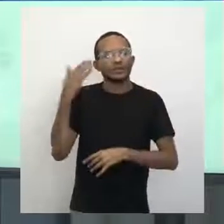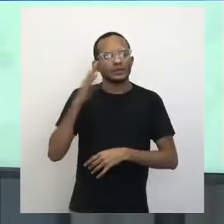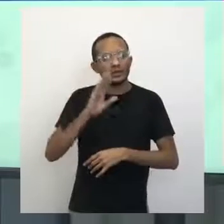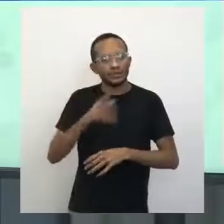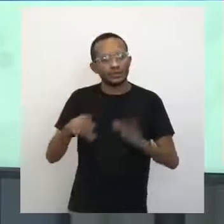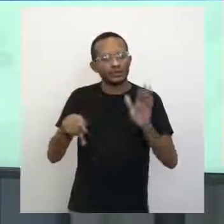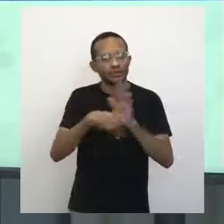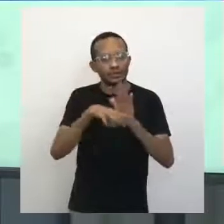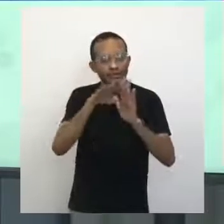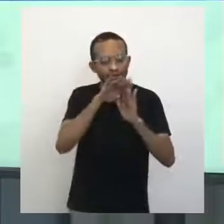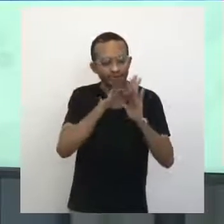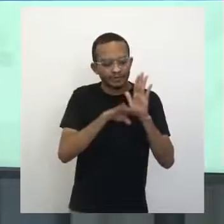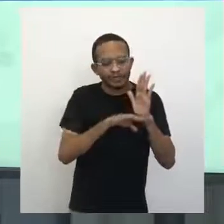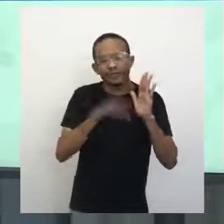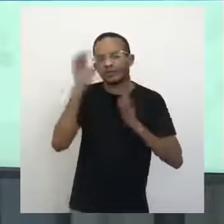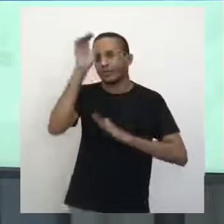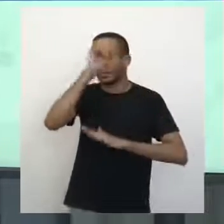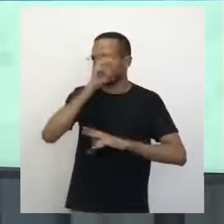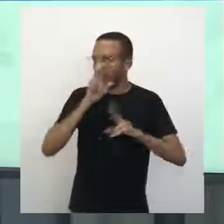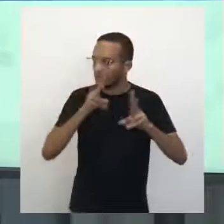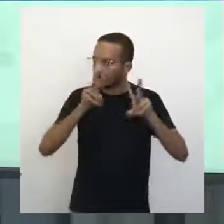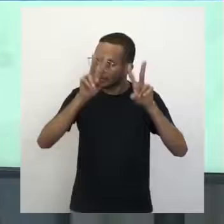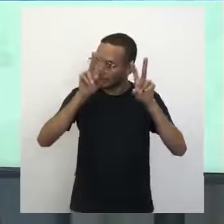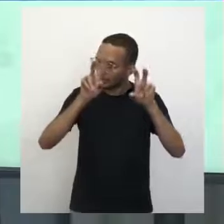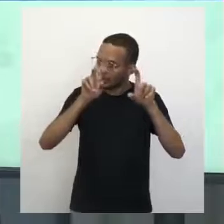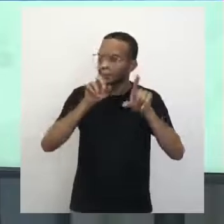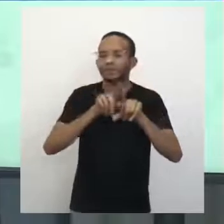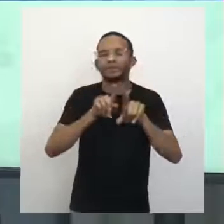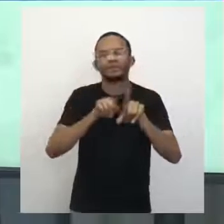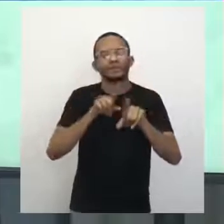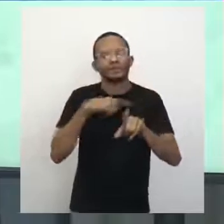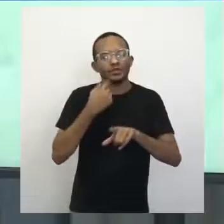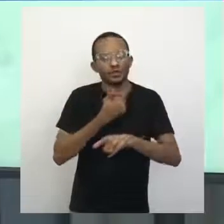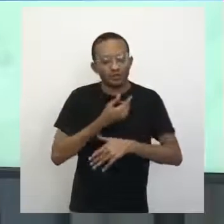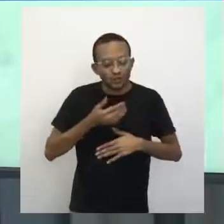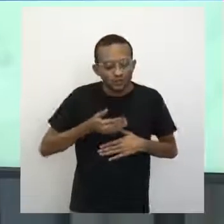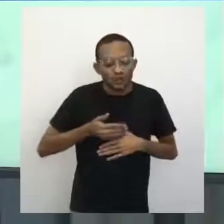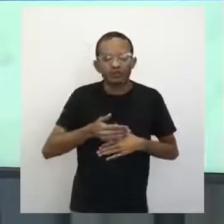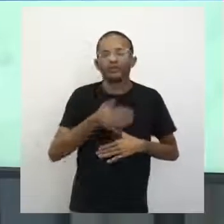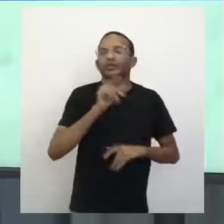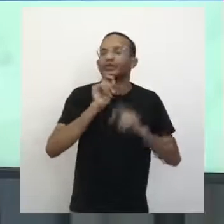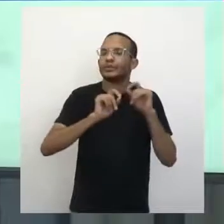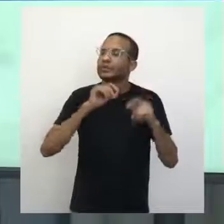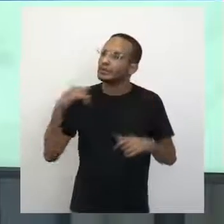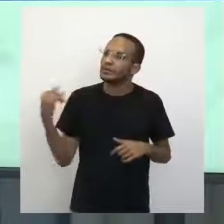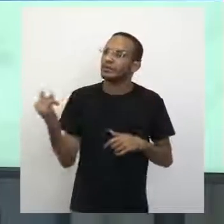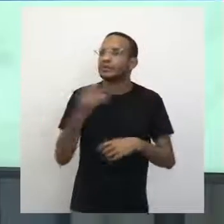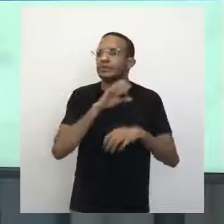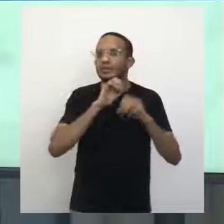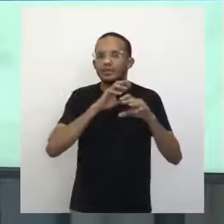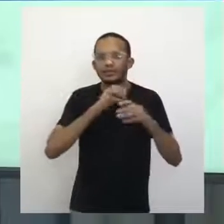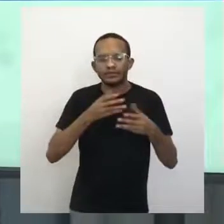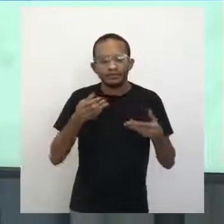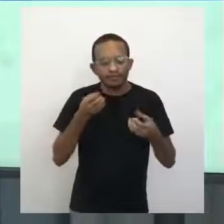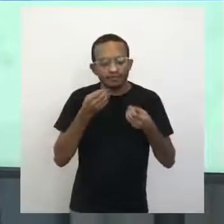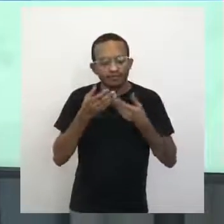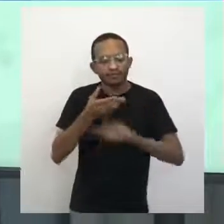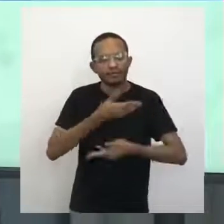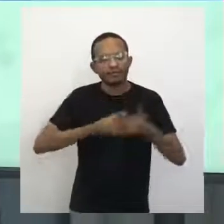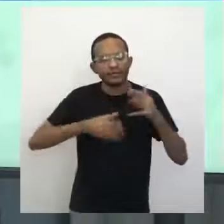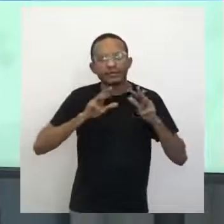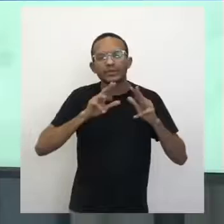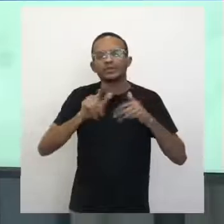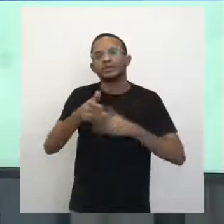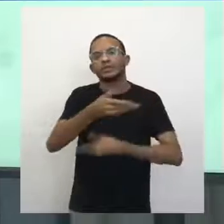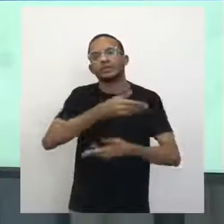aí Aprender Sempre, mas antes da gente prosseguir aí, é importante para que essa aula fique dinâmica, legal, que todos